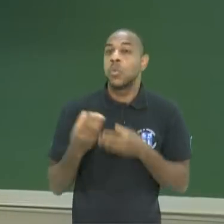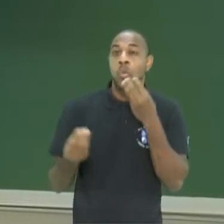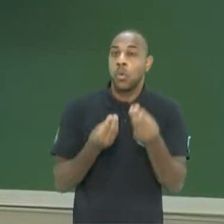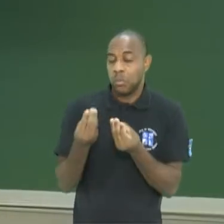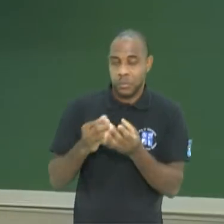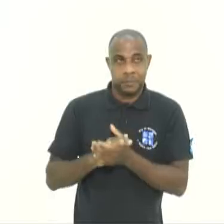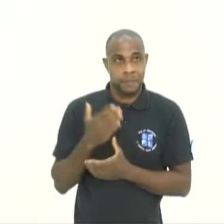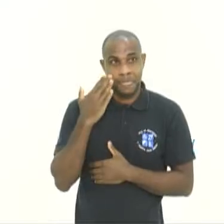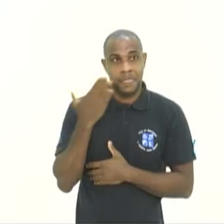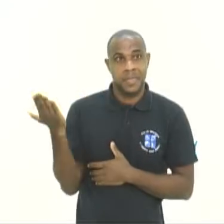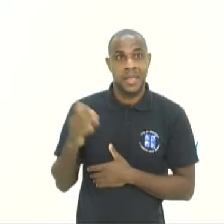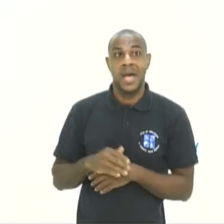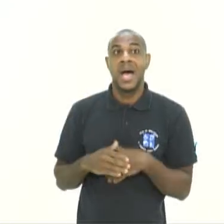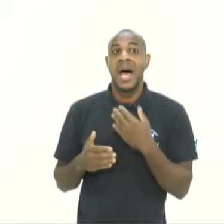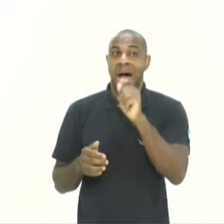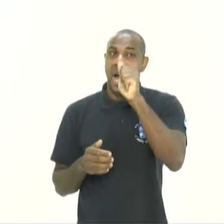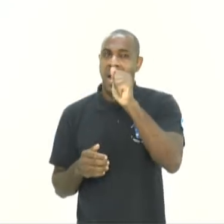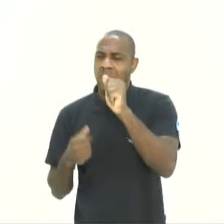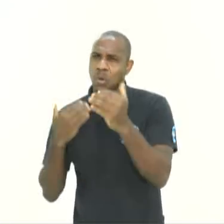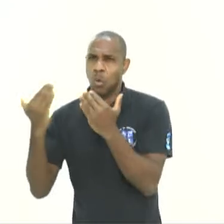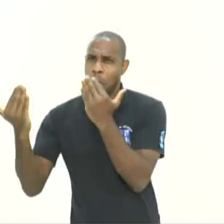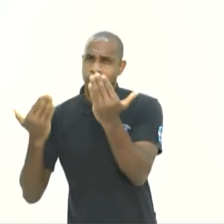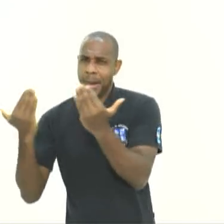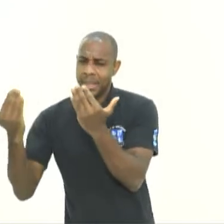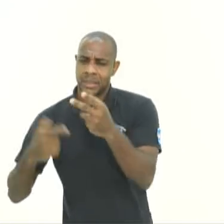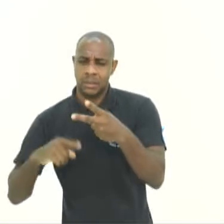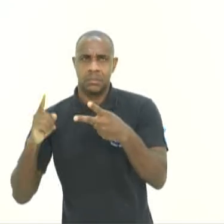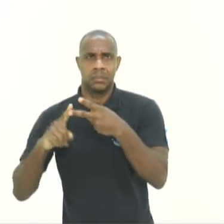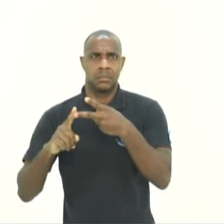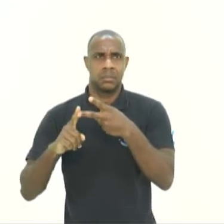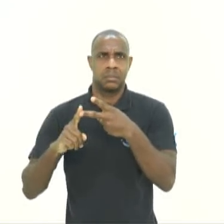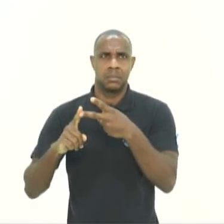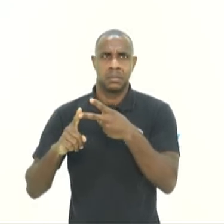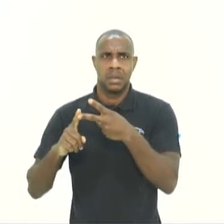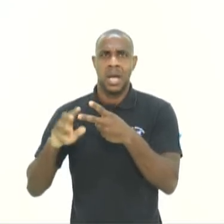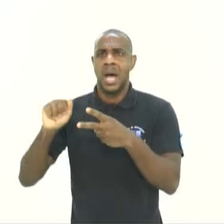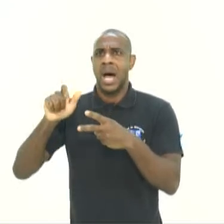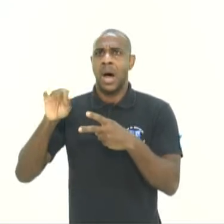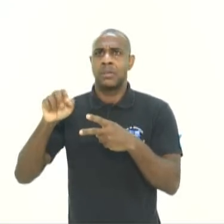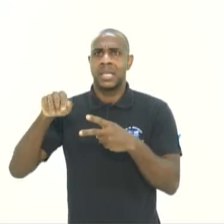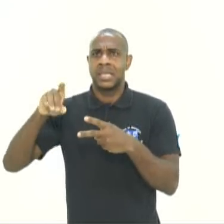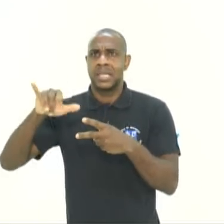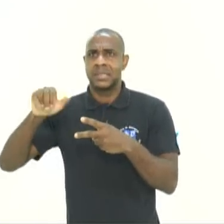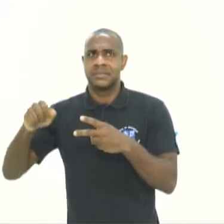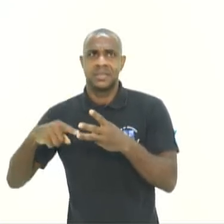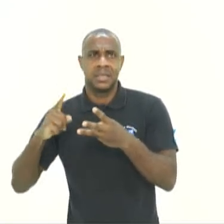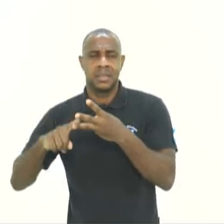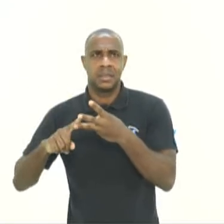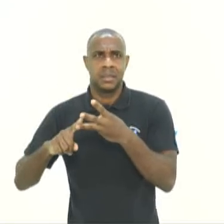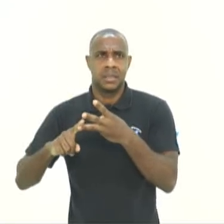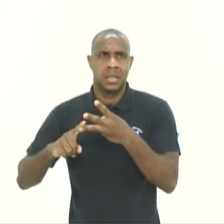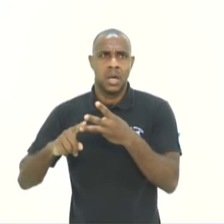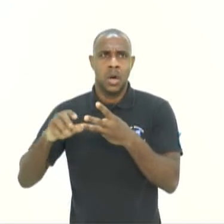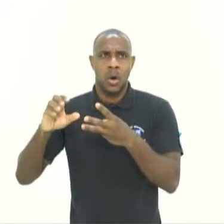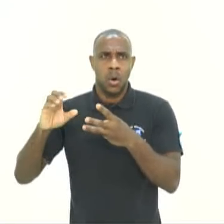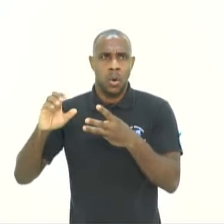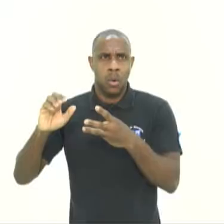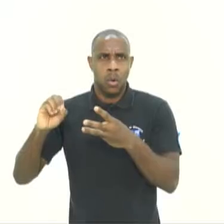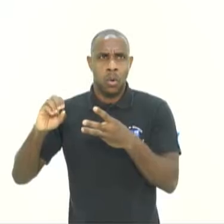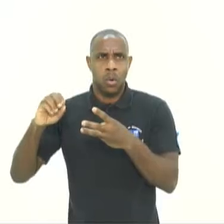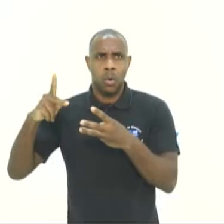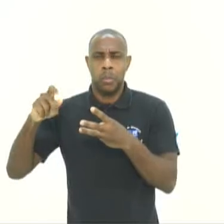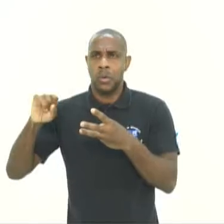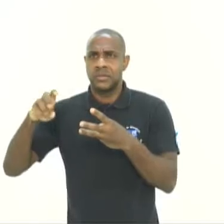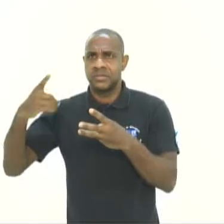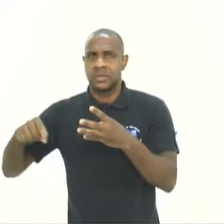A, comparação. Letra B, alternância. Letra C, oposição. Ou